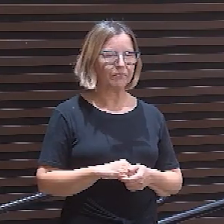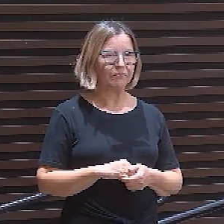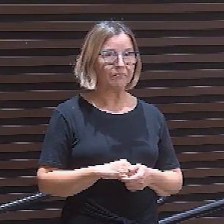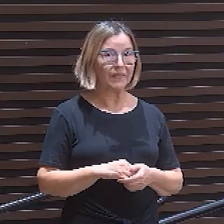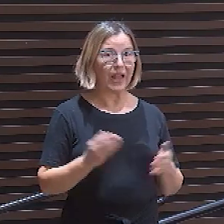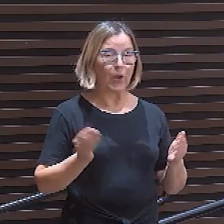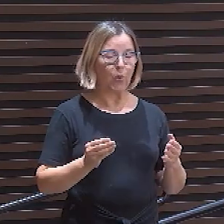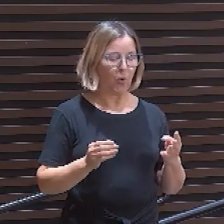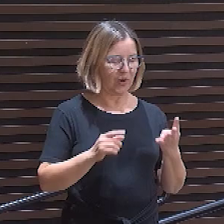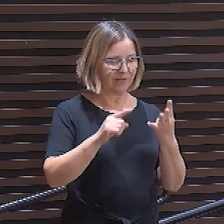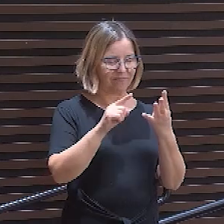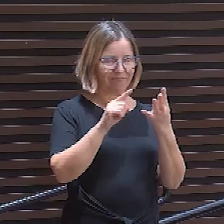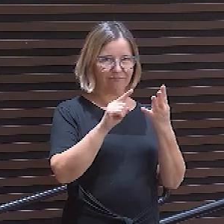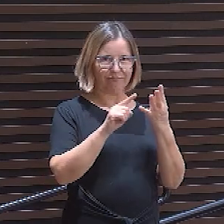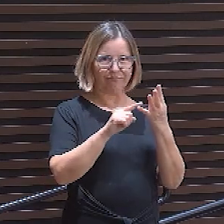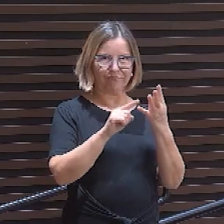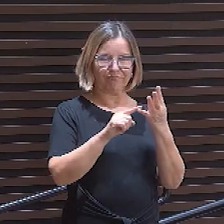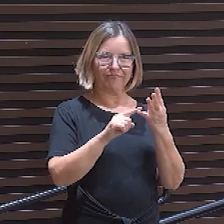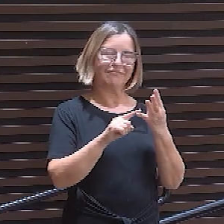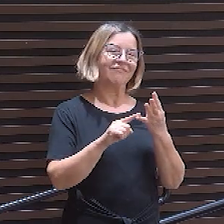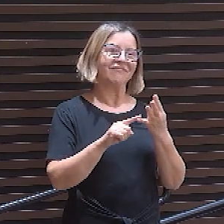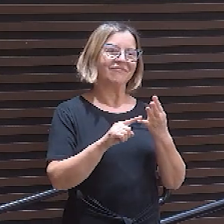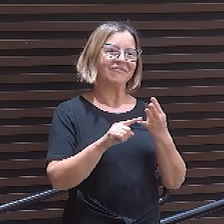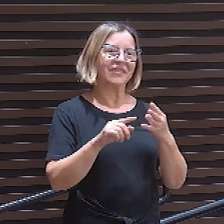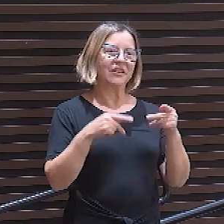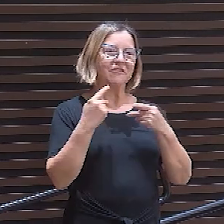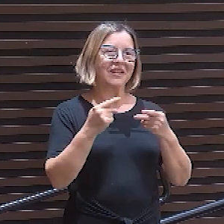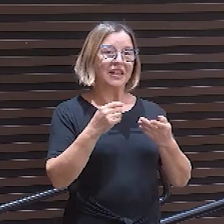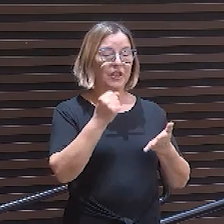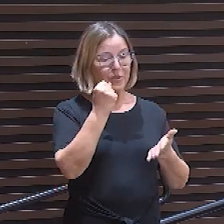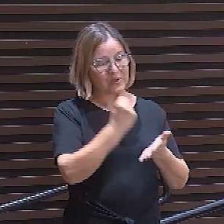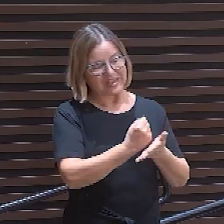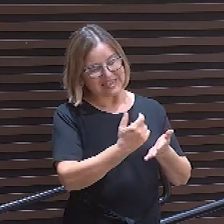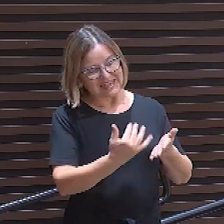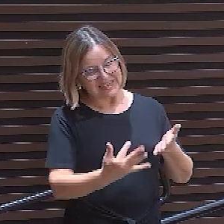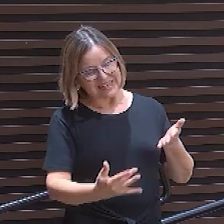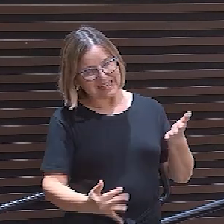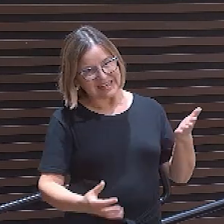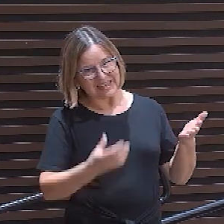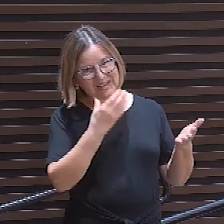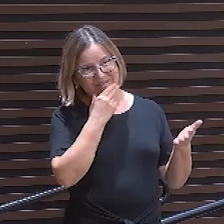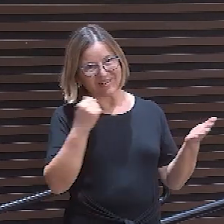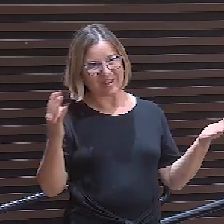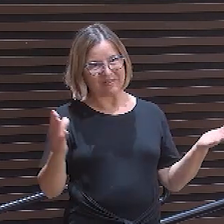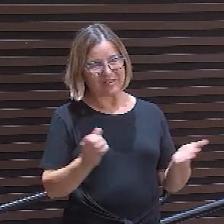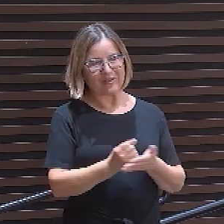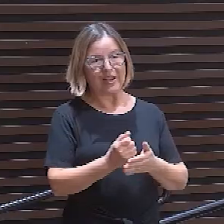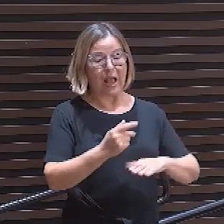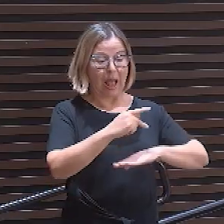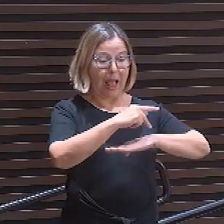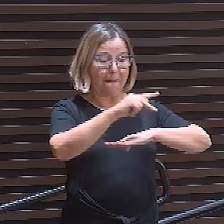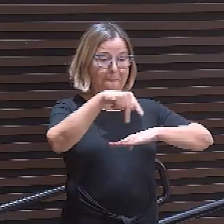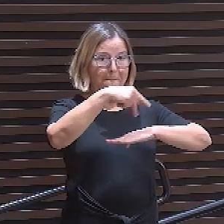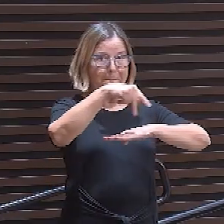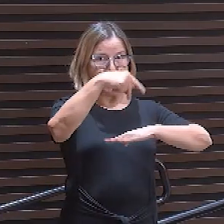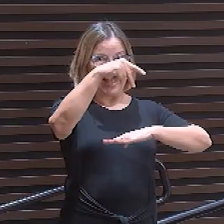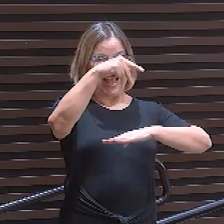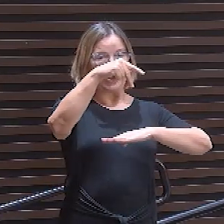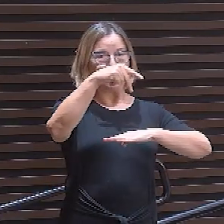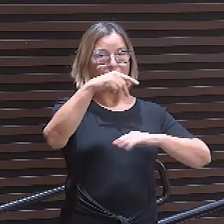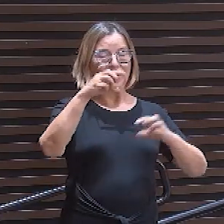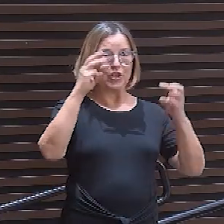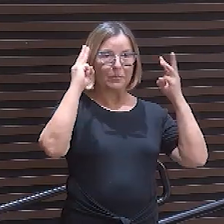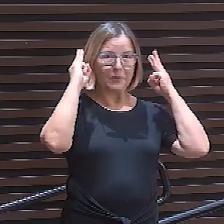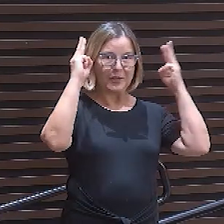quarto momento, no sangue, o sangue do Redentor, a Páscoa de Moisés, o sacrifício